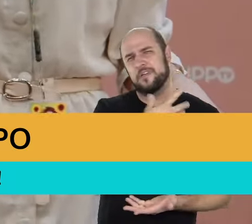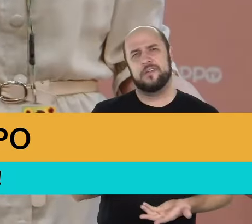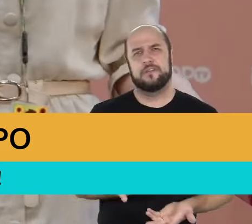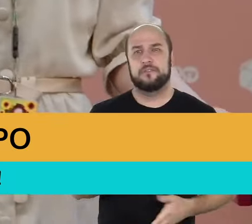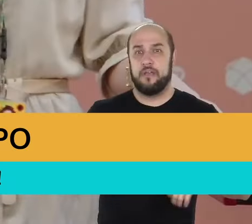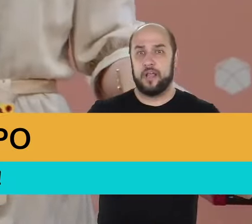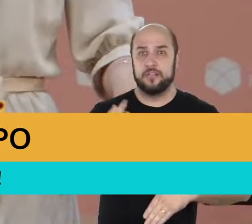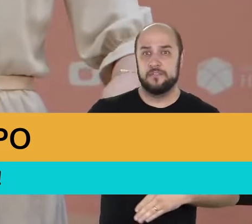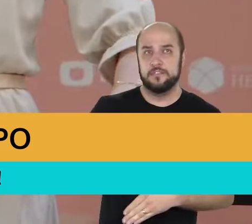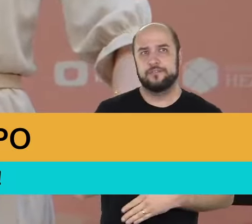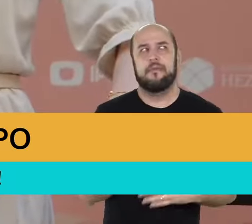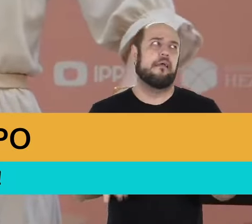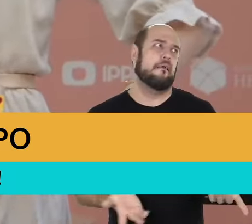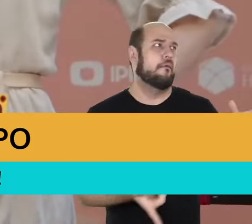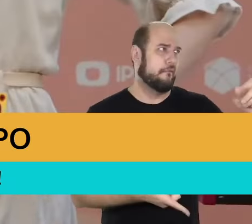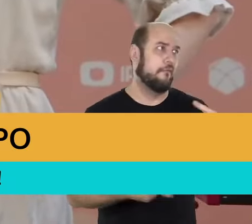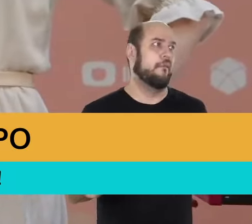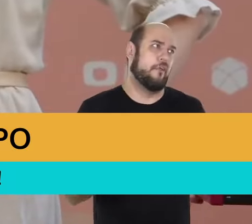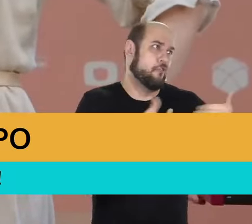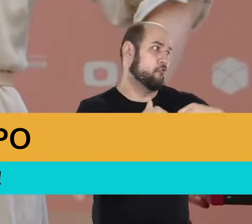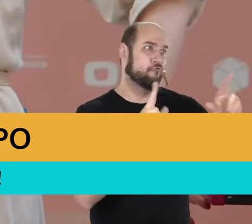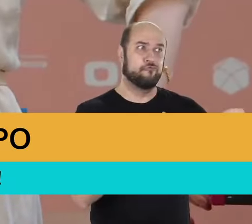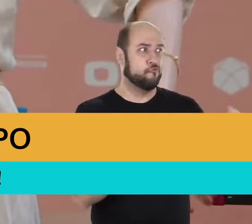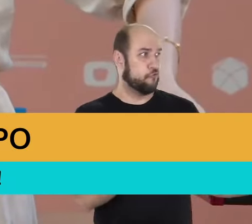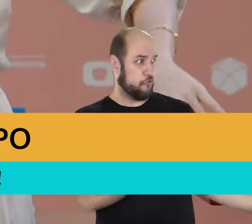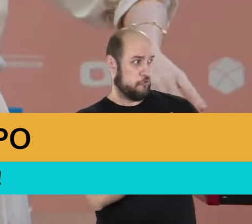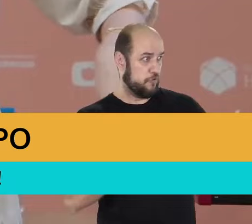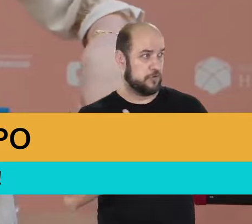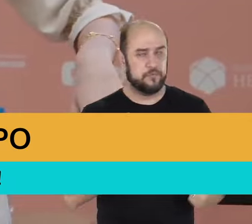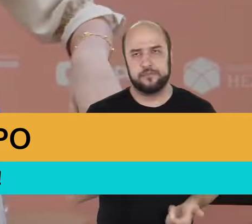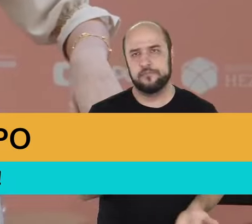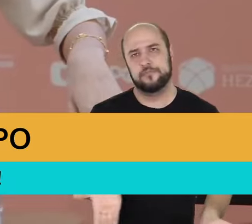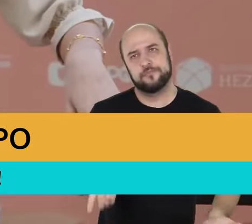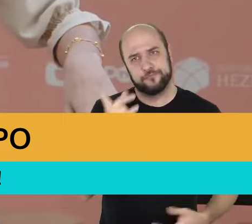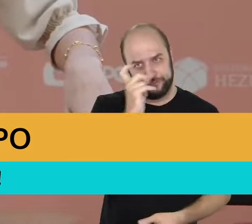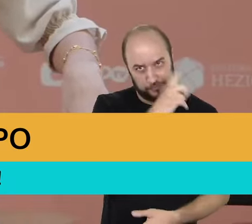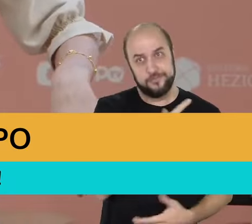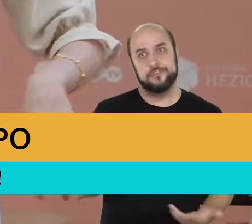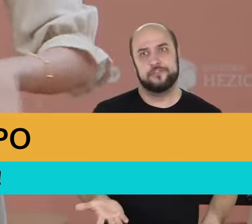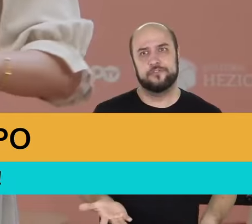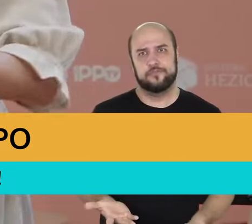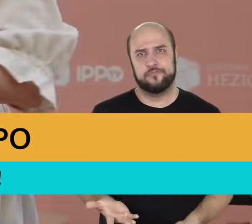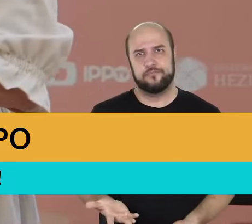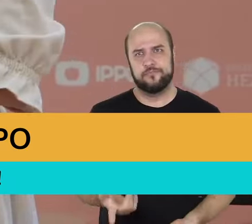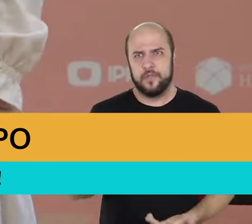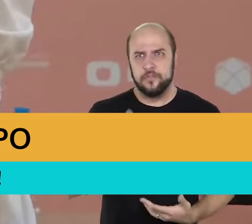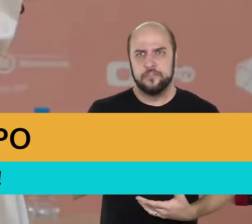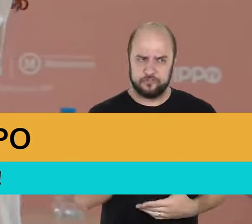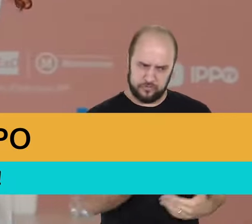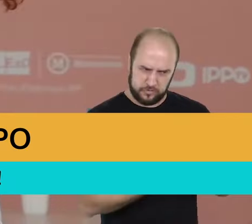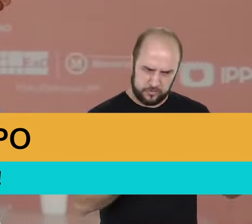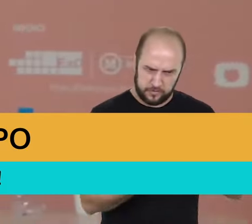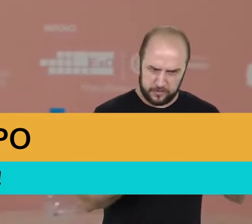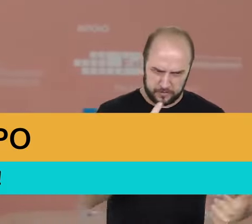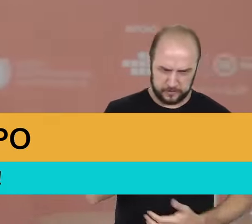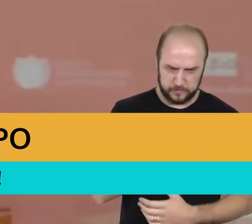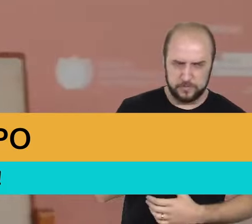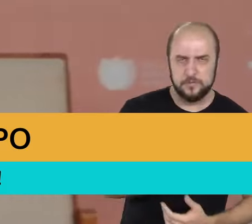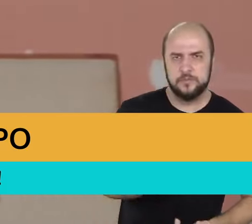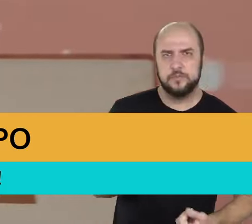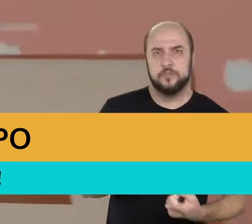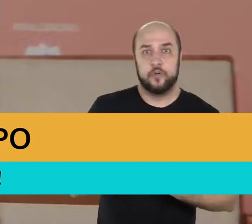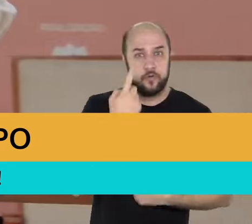vezes a gente fica assim, ah, mas aquela pessoa autista nunca fez nada para mim. Gente, é muito difícil. A gente lidar com o sentimento do outro. Eu fico vendo,